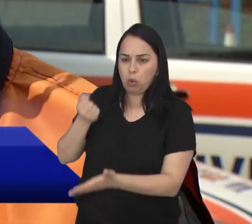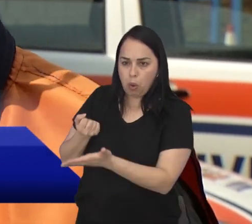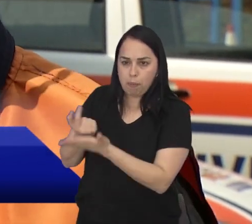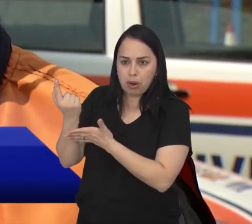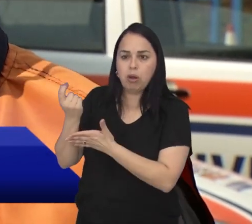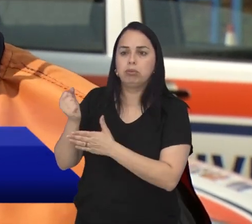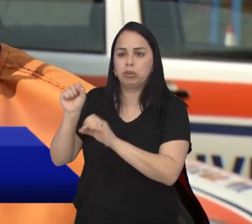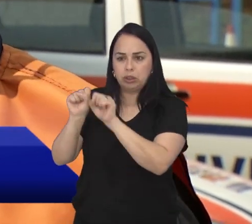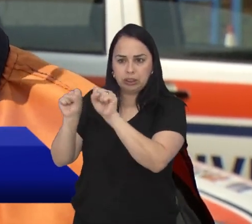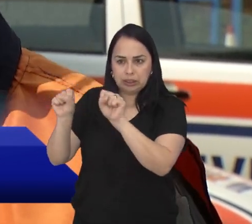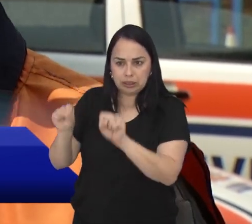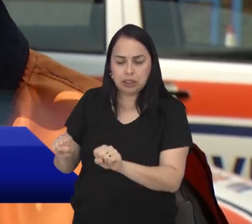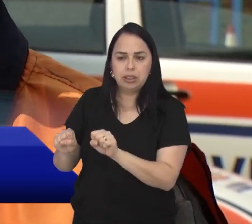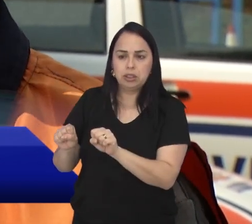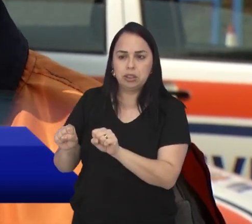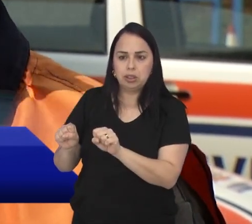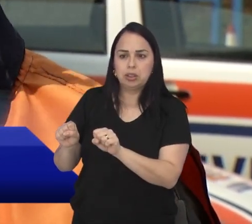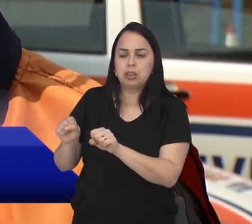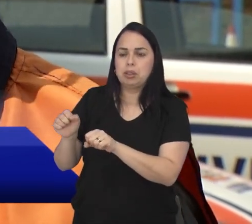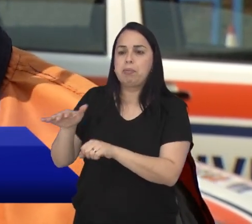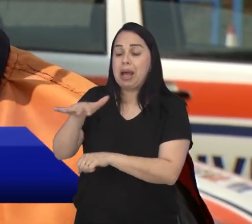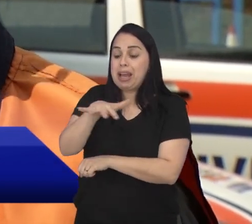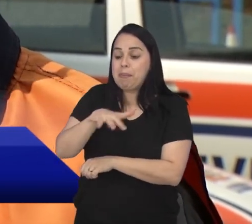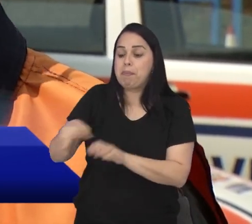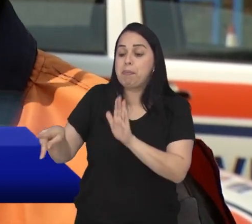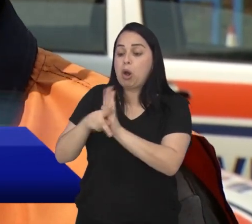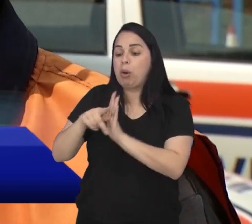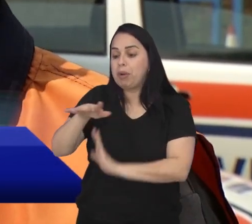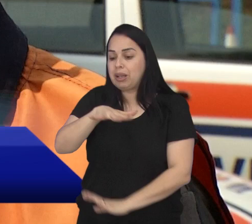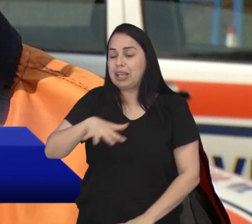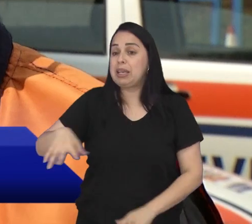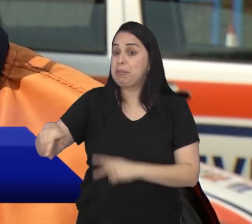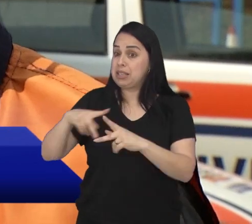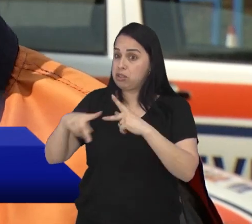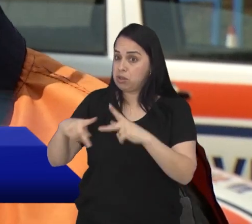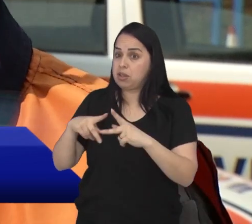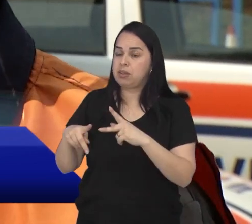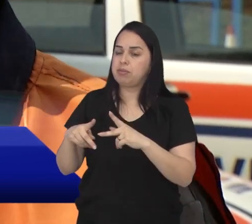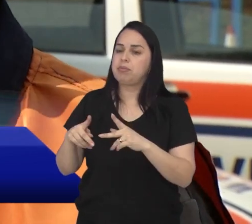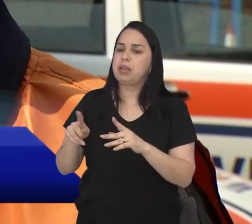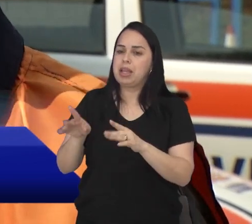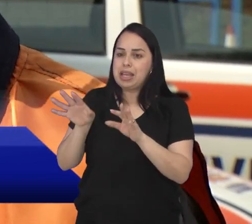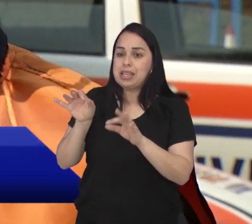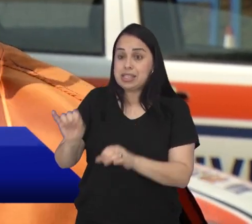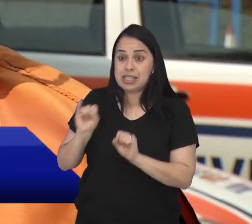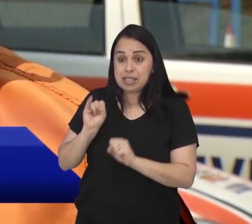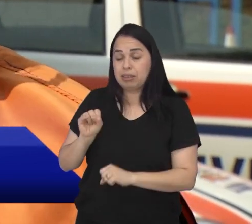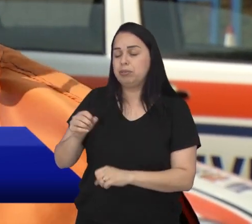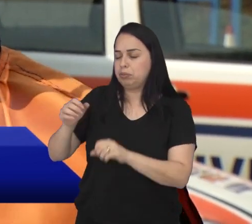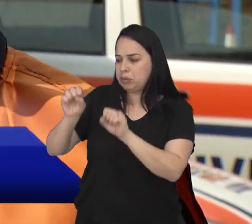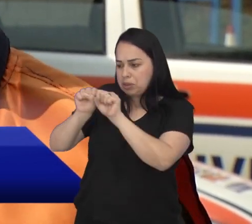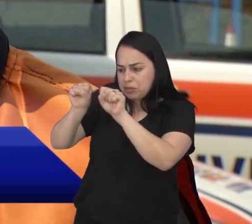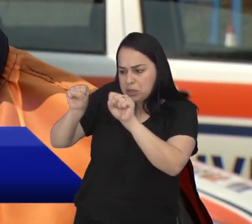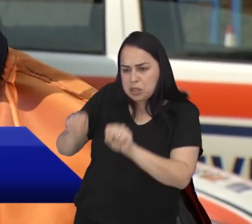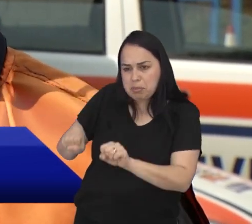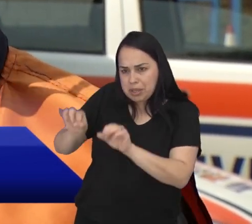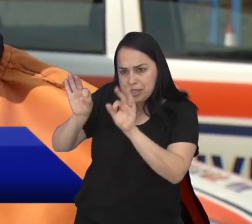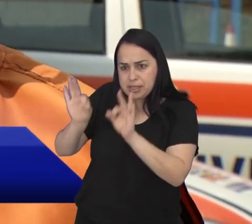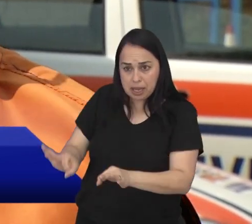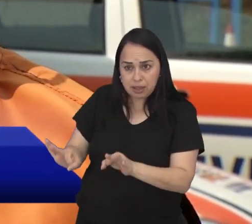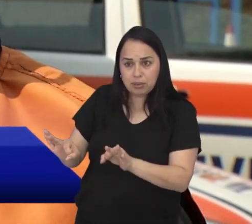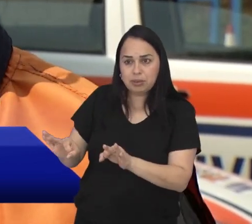um sistema de monitoramento mais regionalizado, ou seja, para São José dos Campos. E aí sim, a hora que esses equipamentos estiverem já